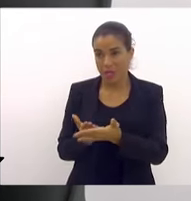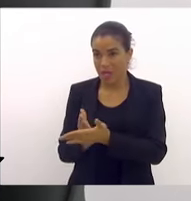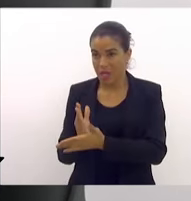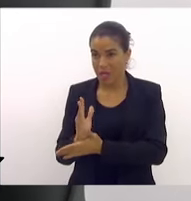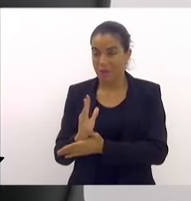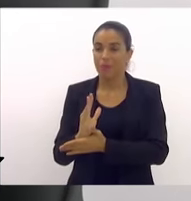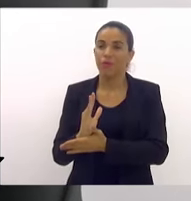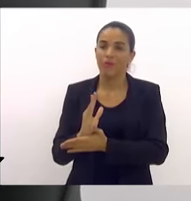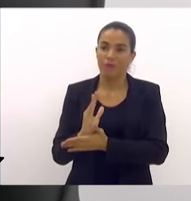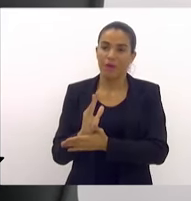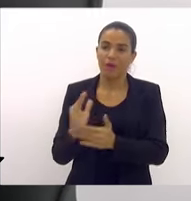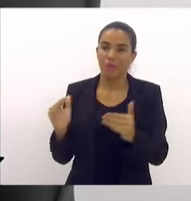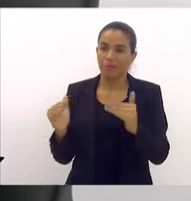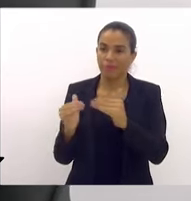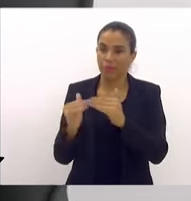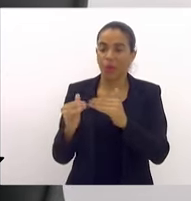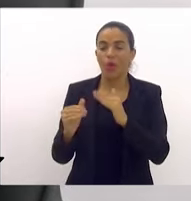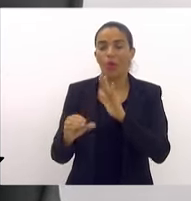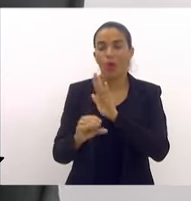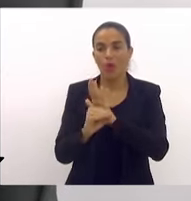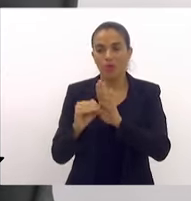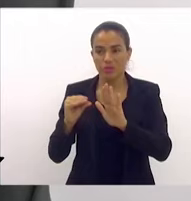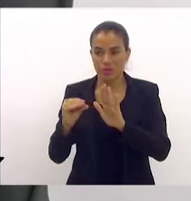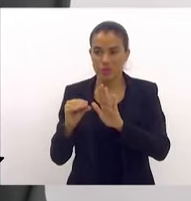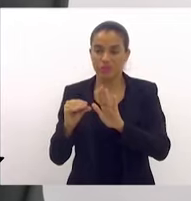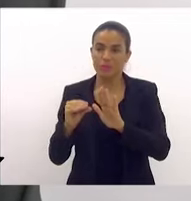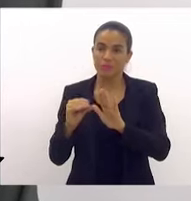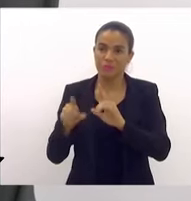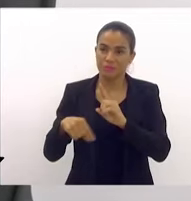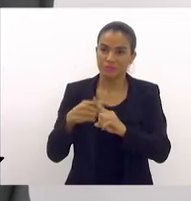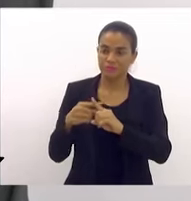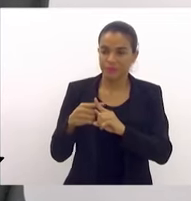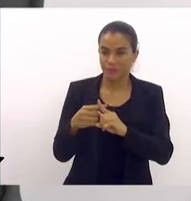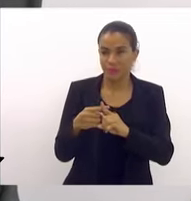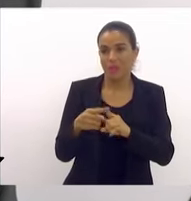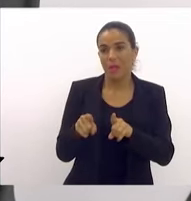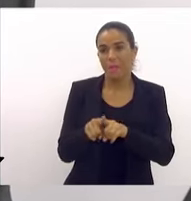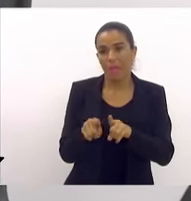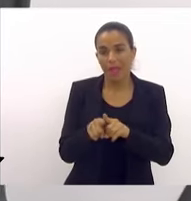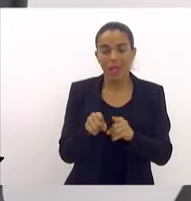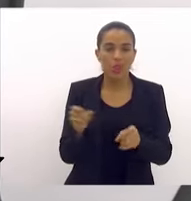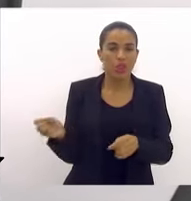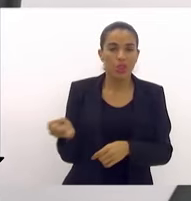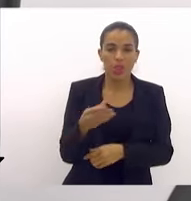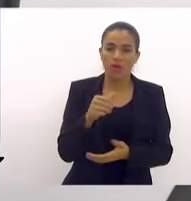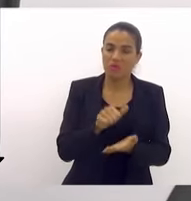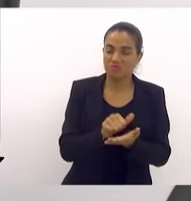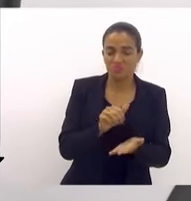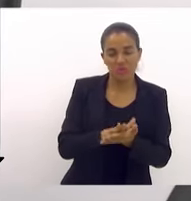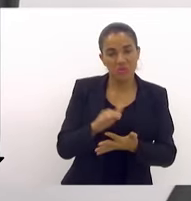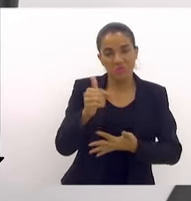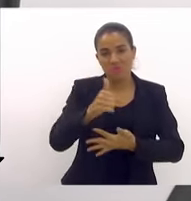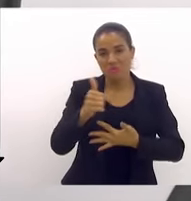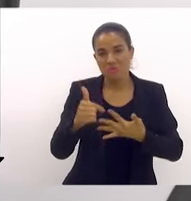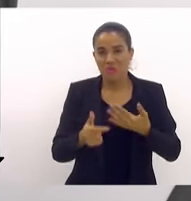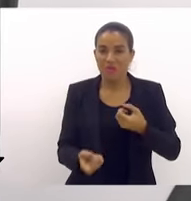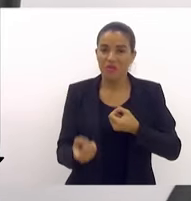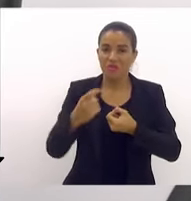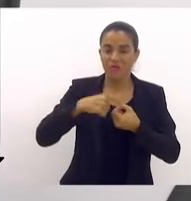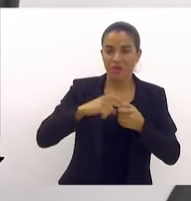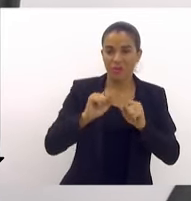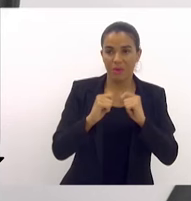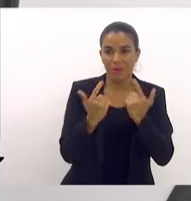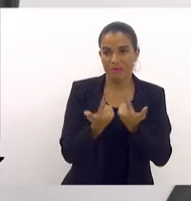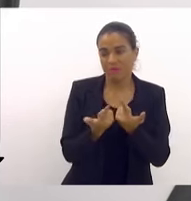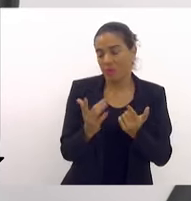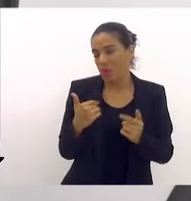com a emenda supressiva, que vai ser objeto de inúmeras emendas, inclusive uma nova sanção, novas multas, seja lá o que for, e volta a casa. Presidente, e aí eu não